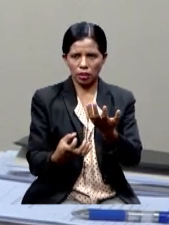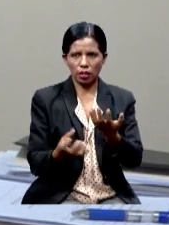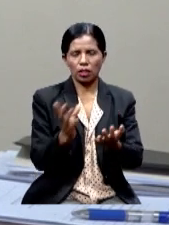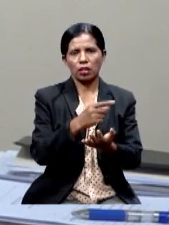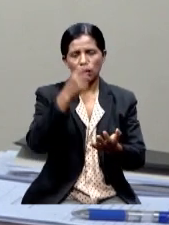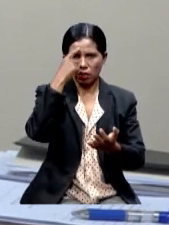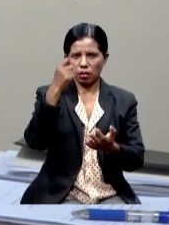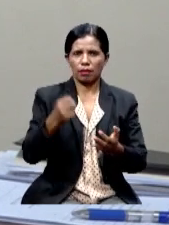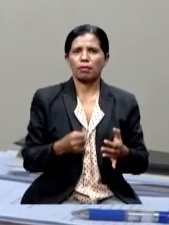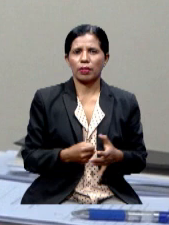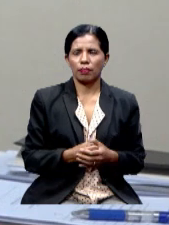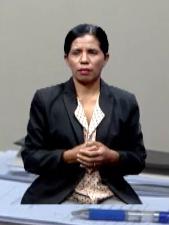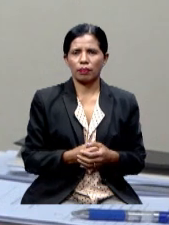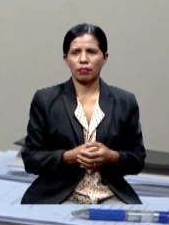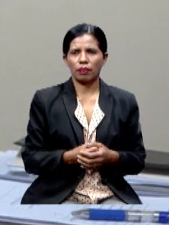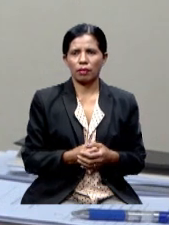Tamba,